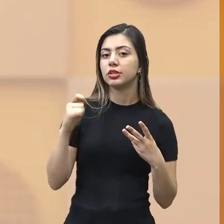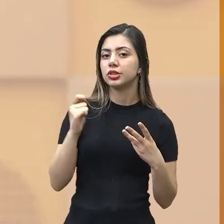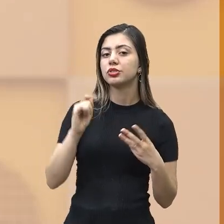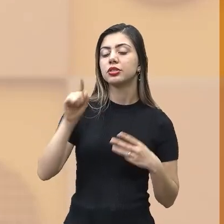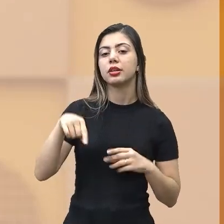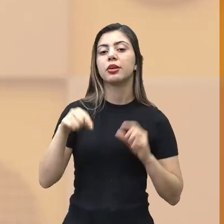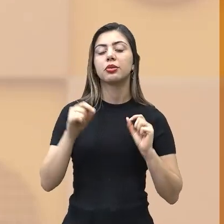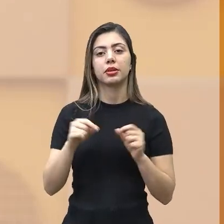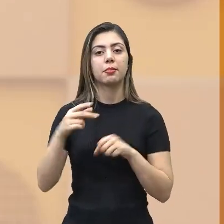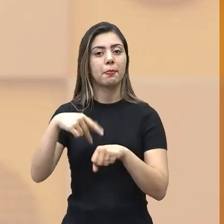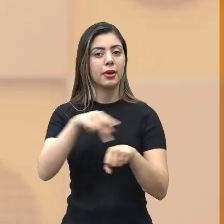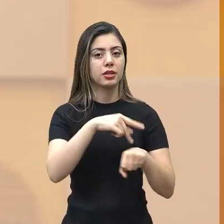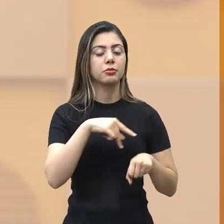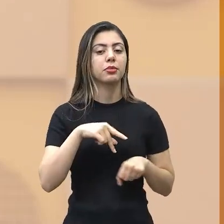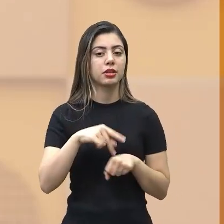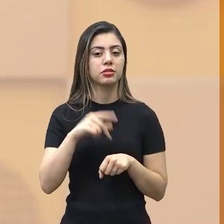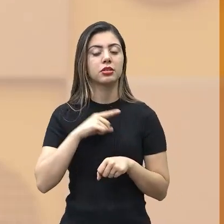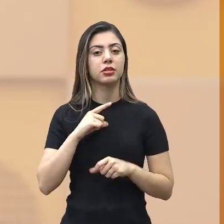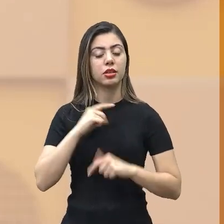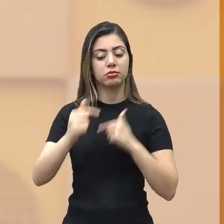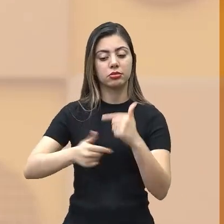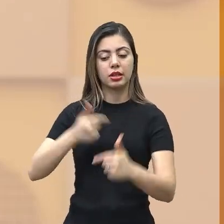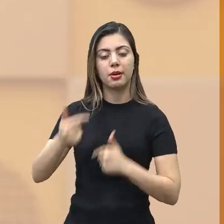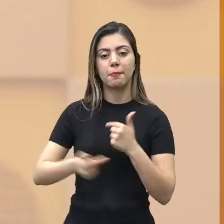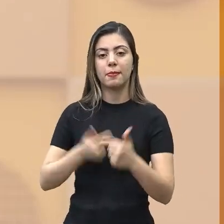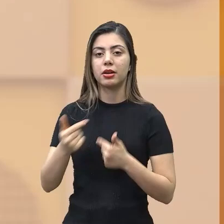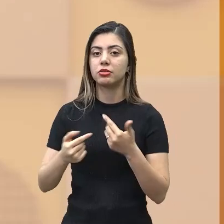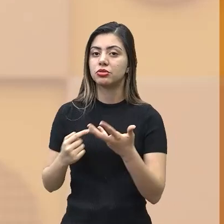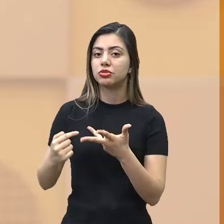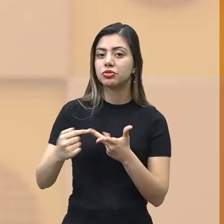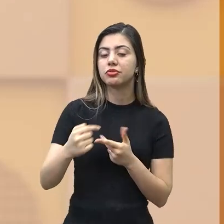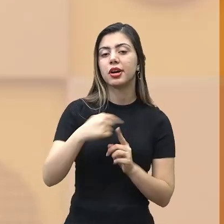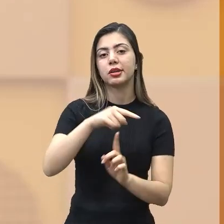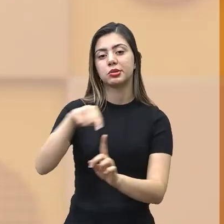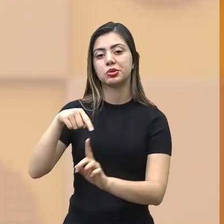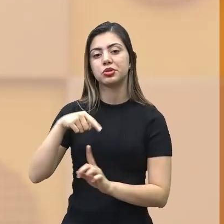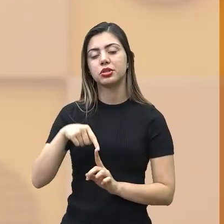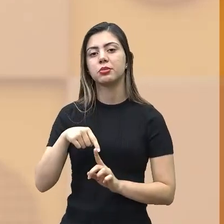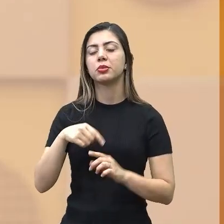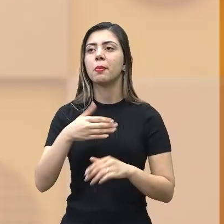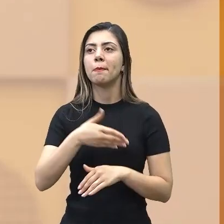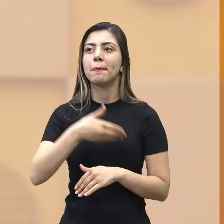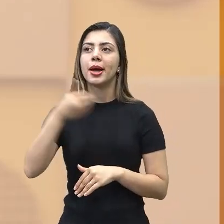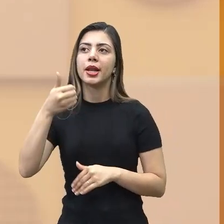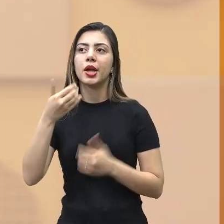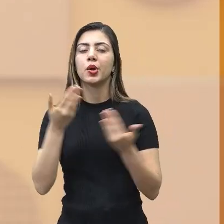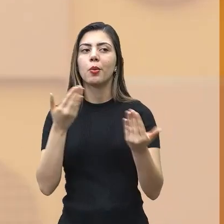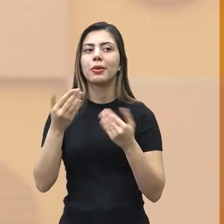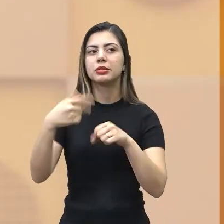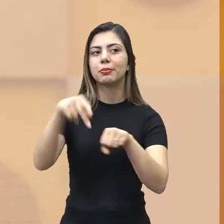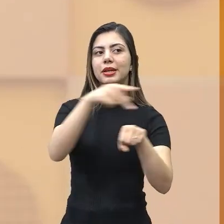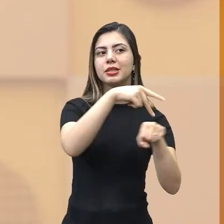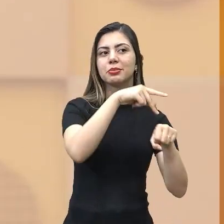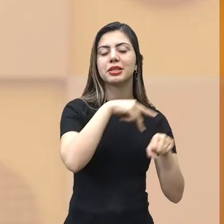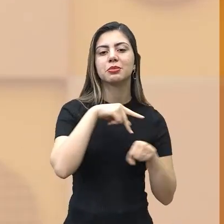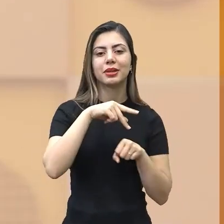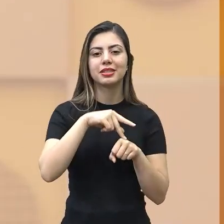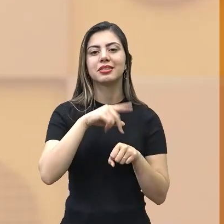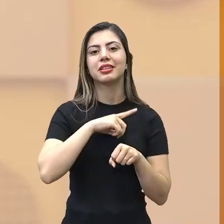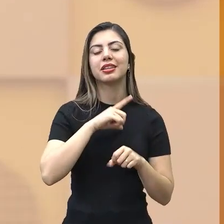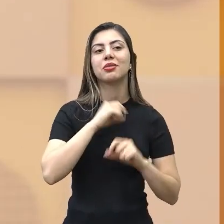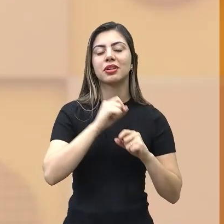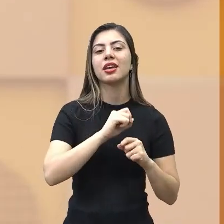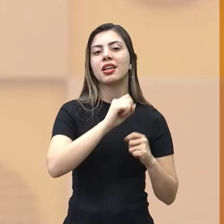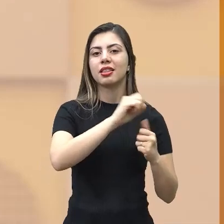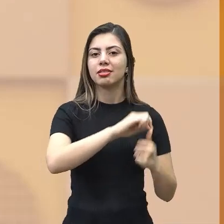uma produção ali na sua economia, um desenvolvimento na sua economia melhor do que nos outros países da América Latina, né? Tanto